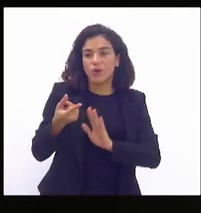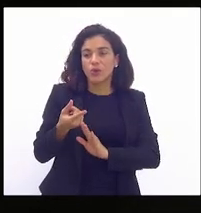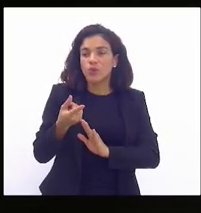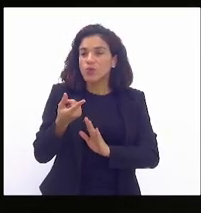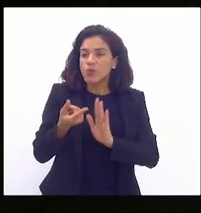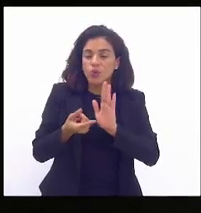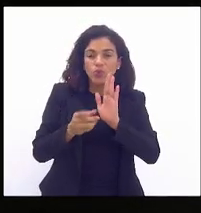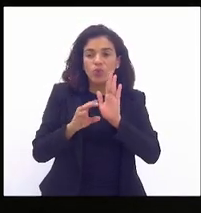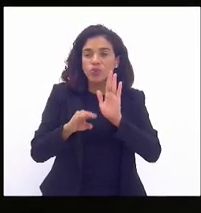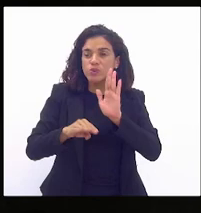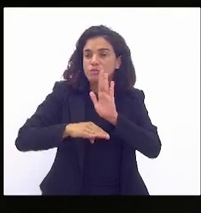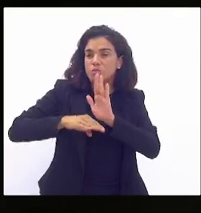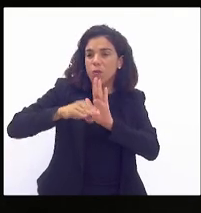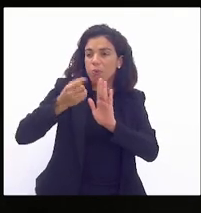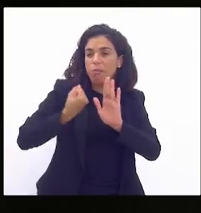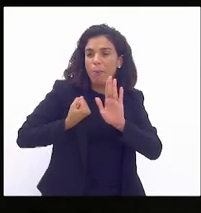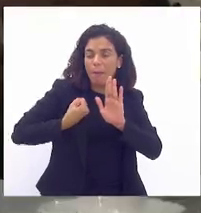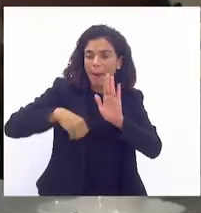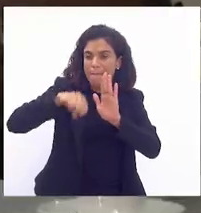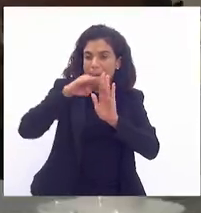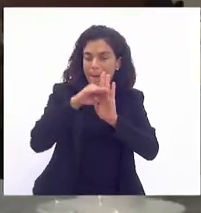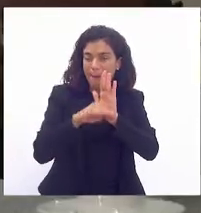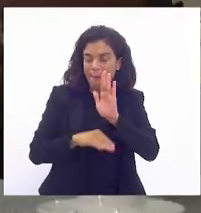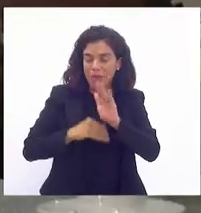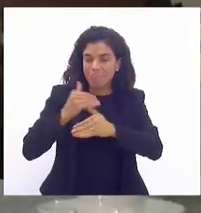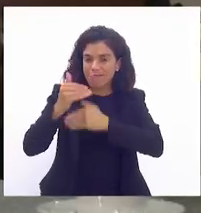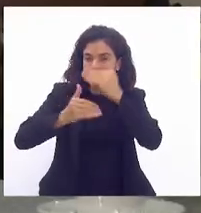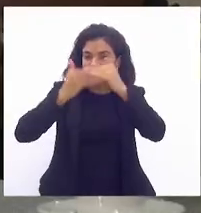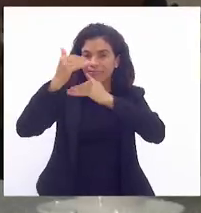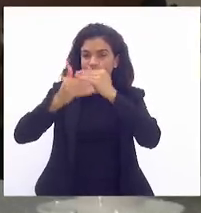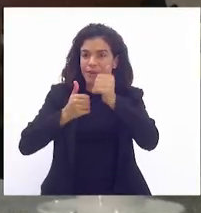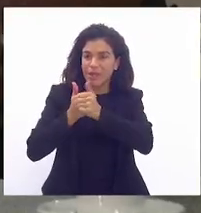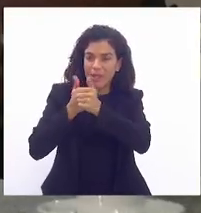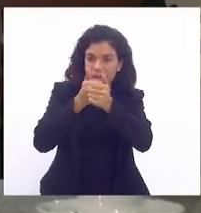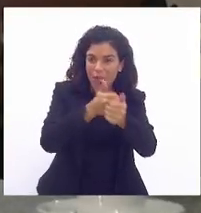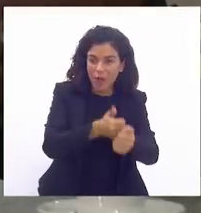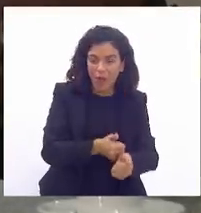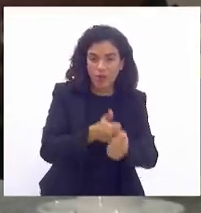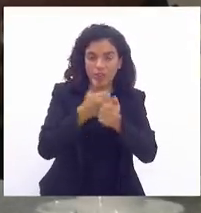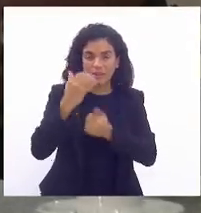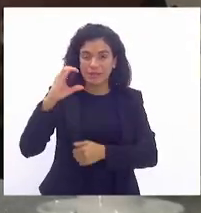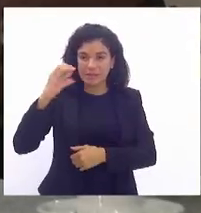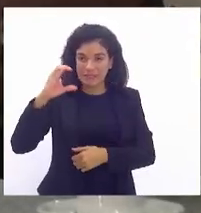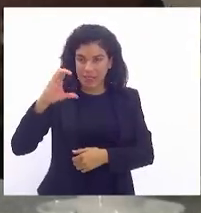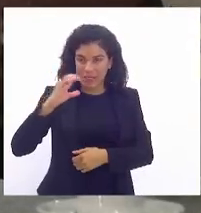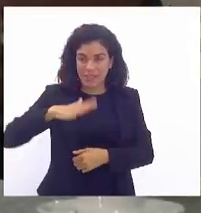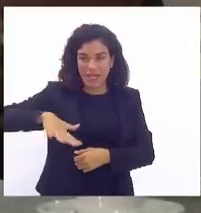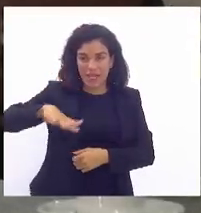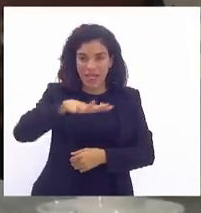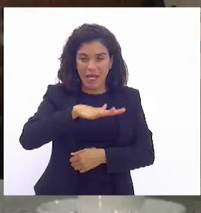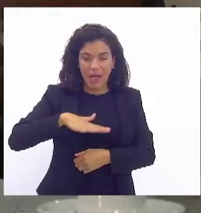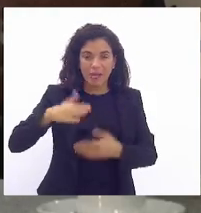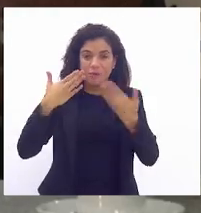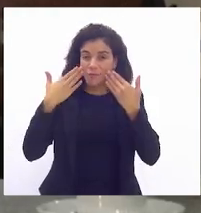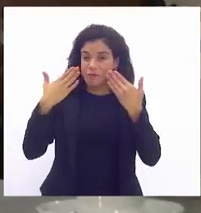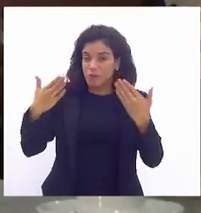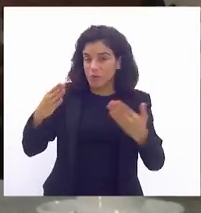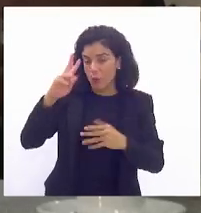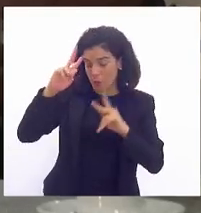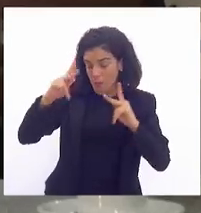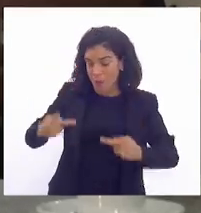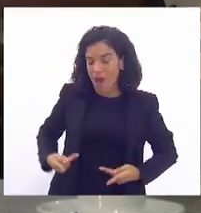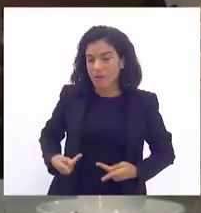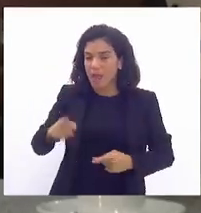valores guia da OMS, ela avança de acordo com o avanço da ciência no campo da exposição humana aos